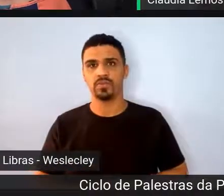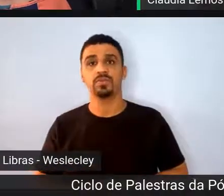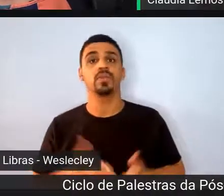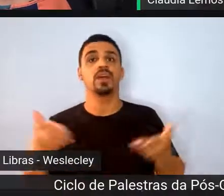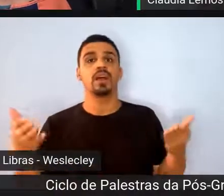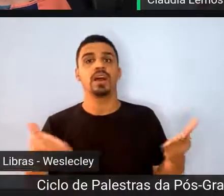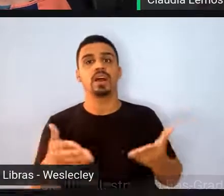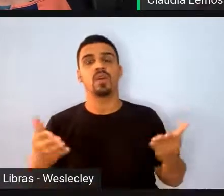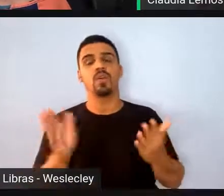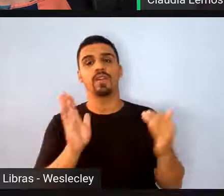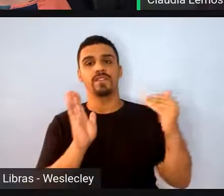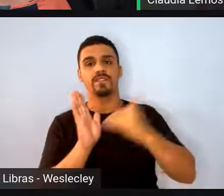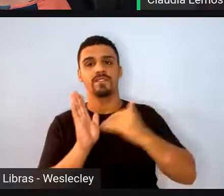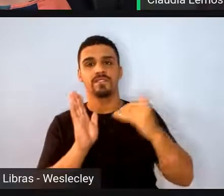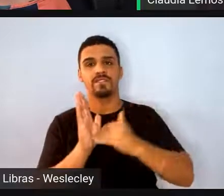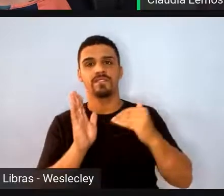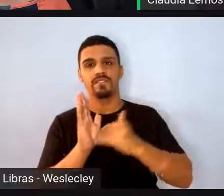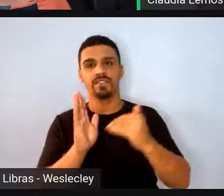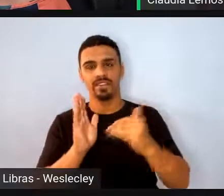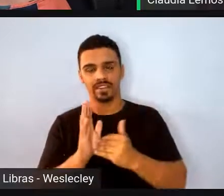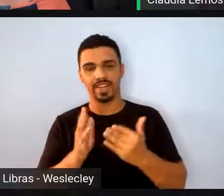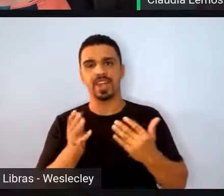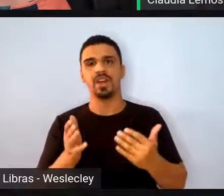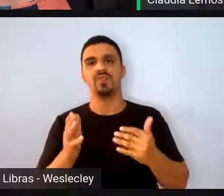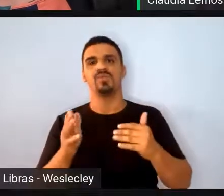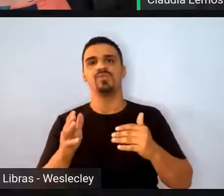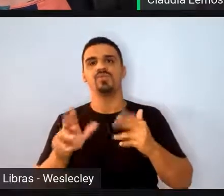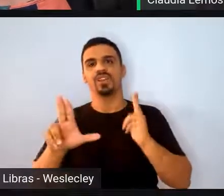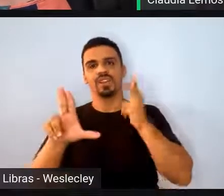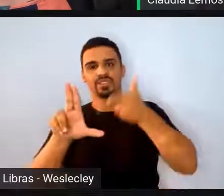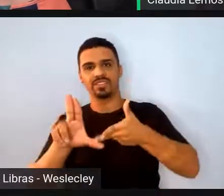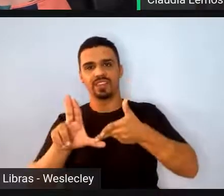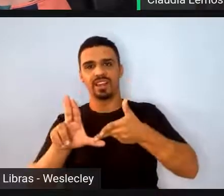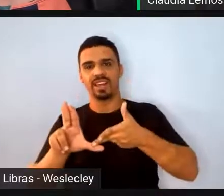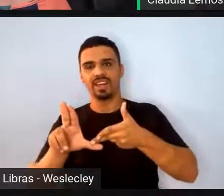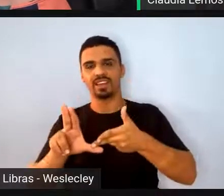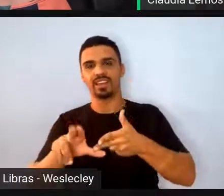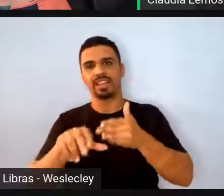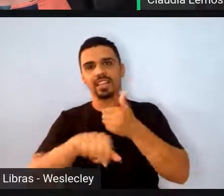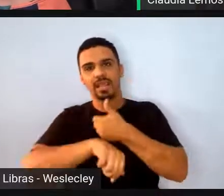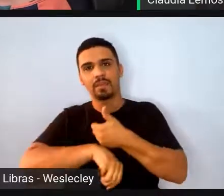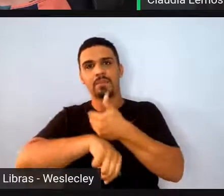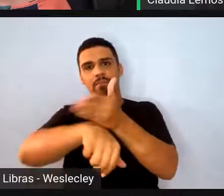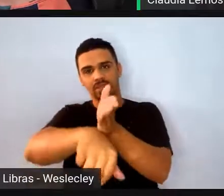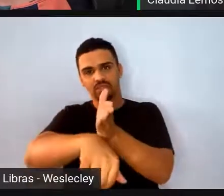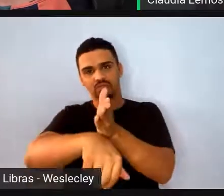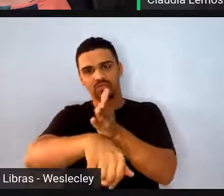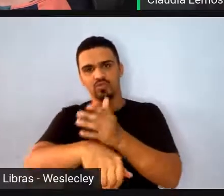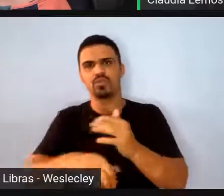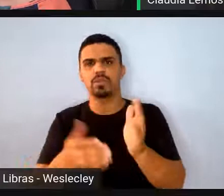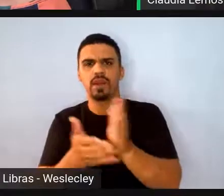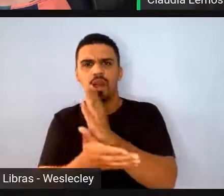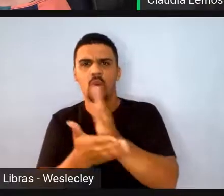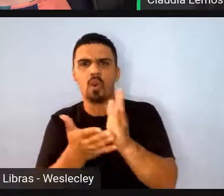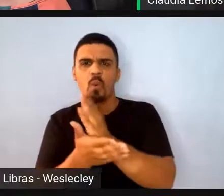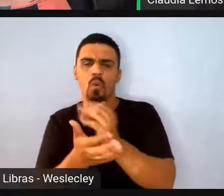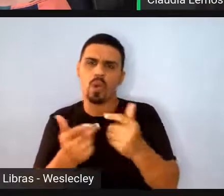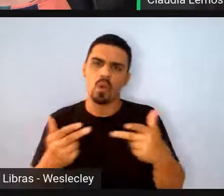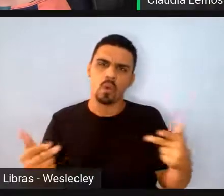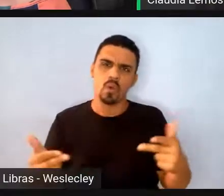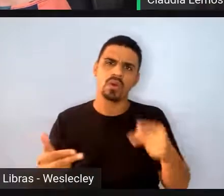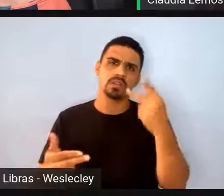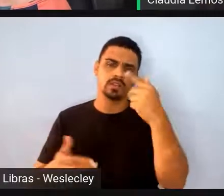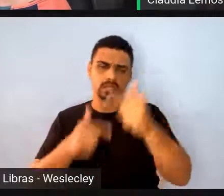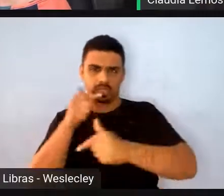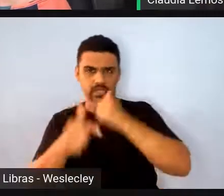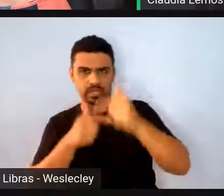aqui para o final da nossa live, não paralela, e já até passamos o nosso horário. Eu queria saber se você quer enfatizar mais alguma conclusão do seu